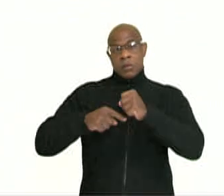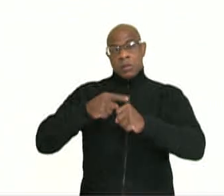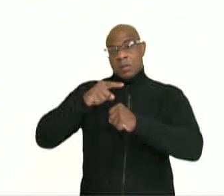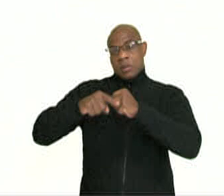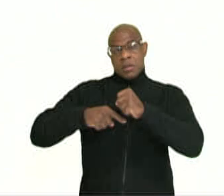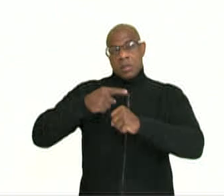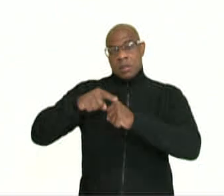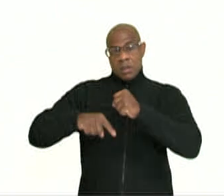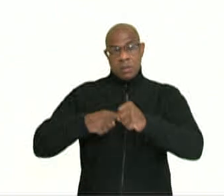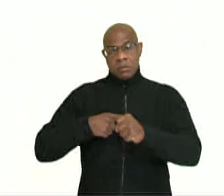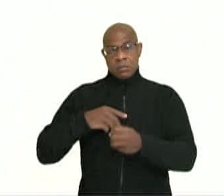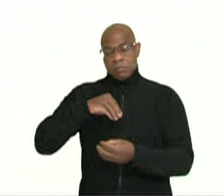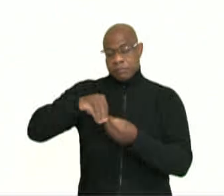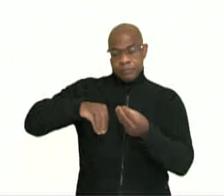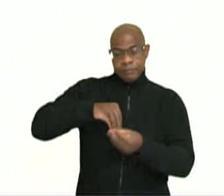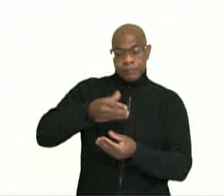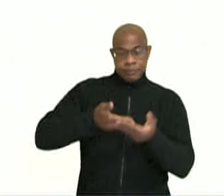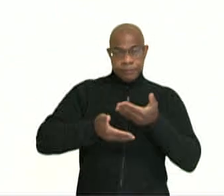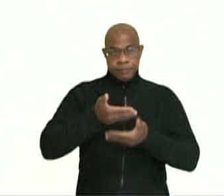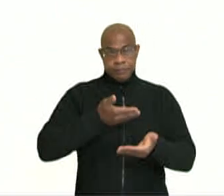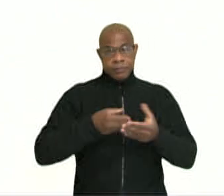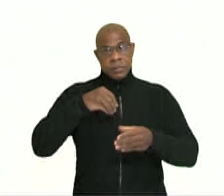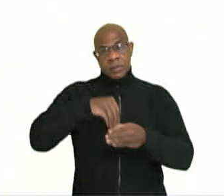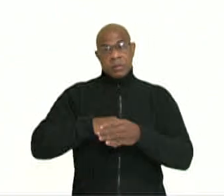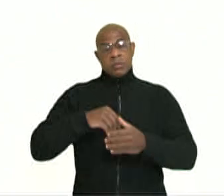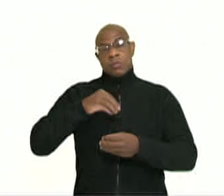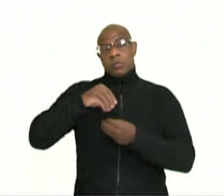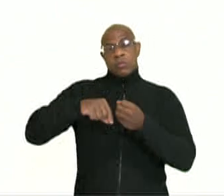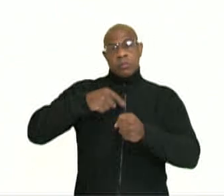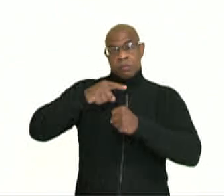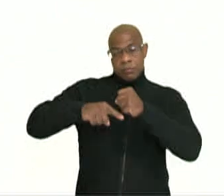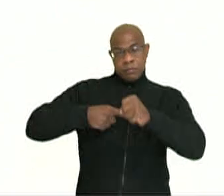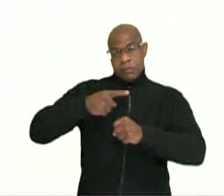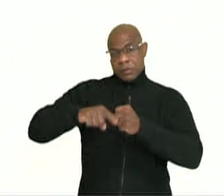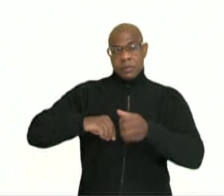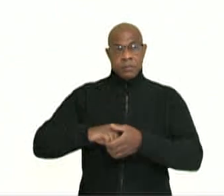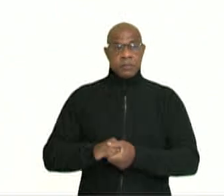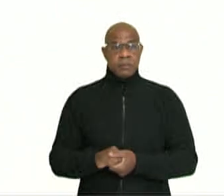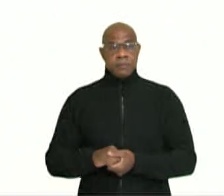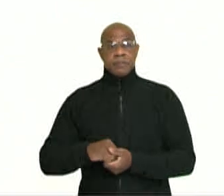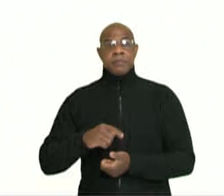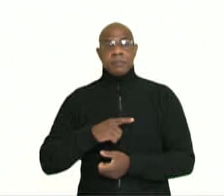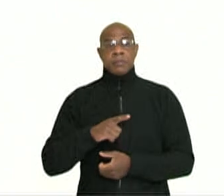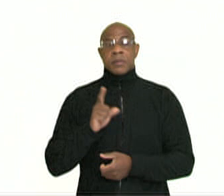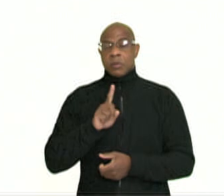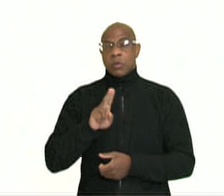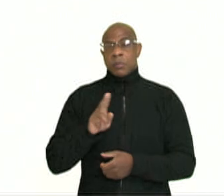das interações entre os átomos, e essas interações chamamos então de ligações químicas.